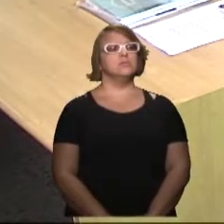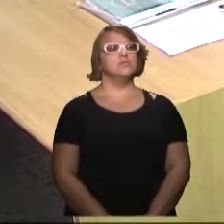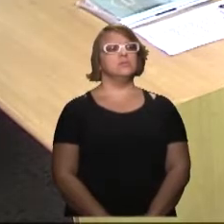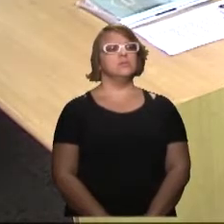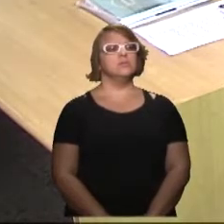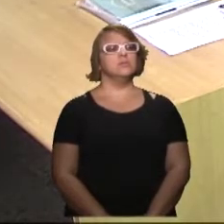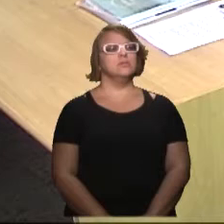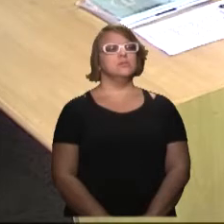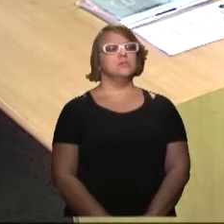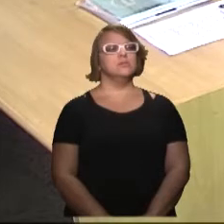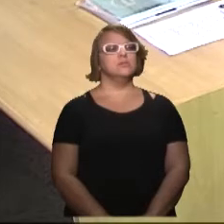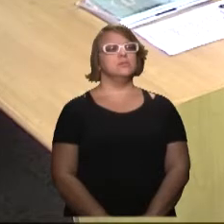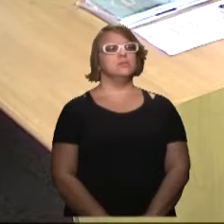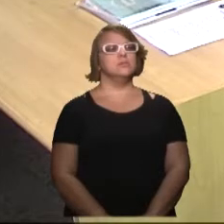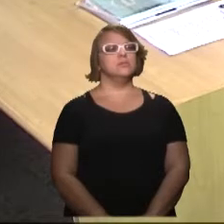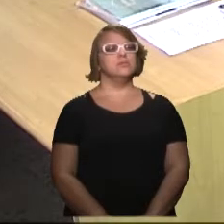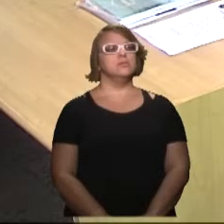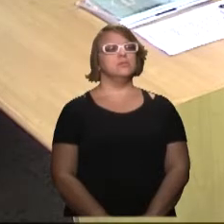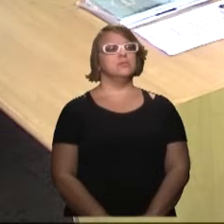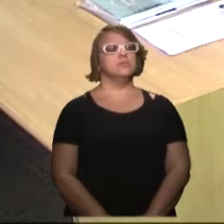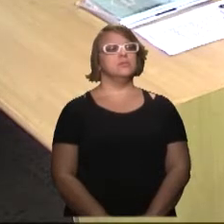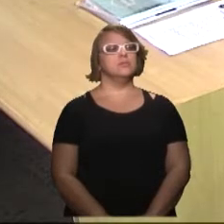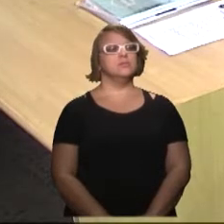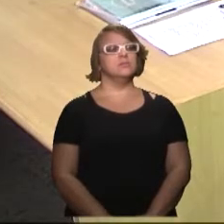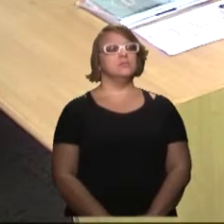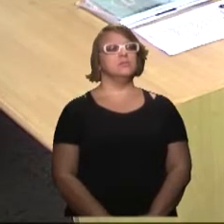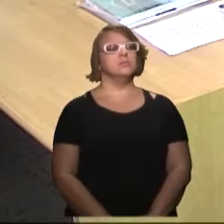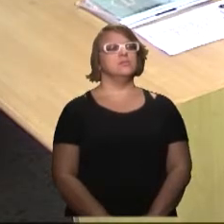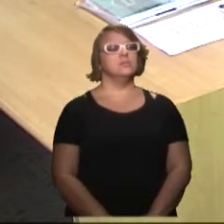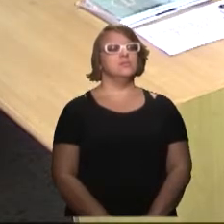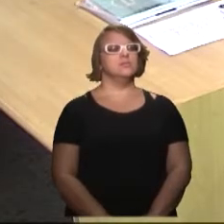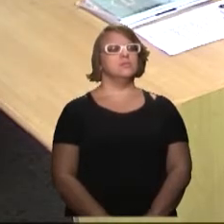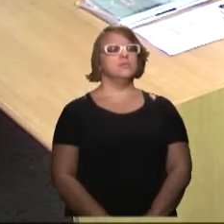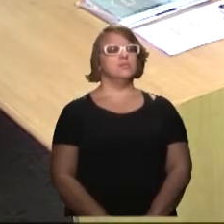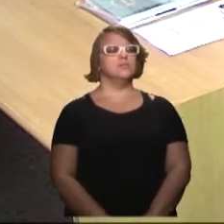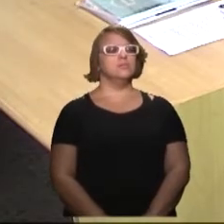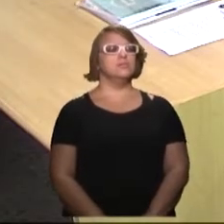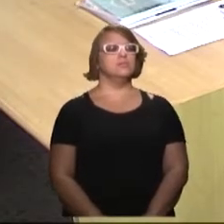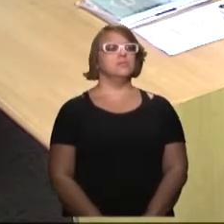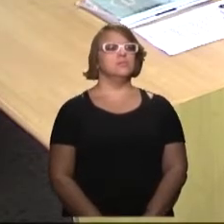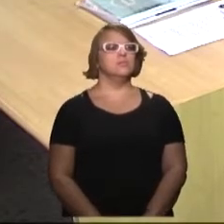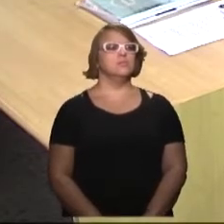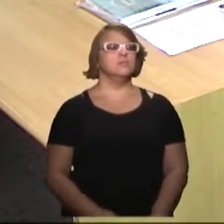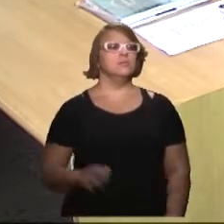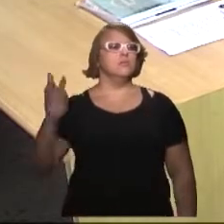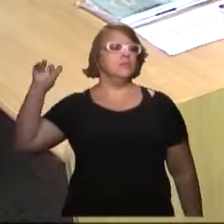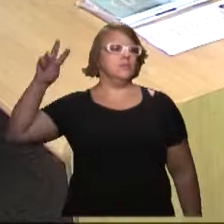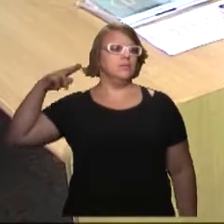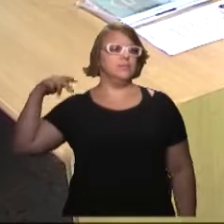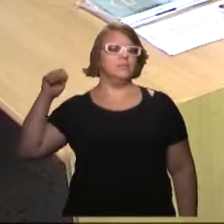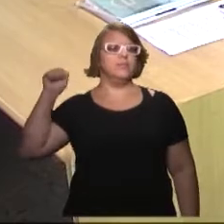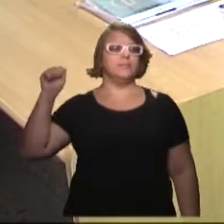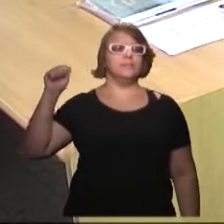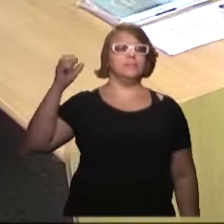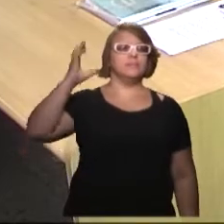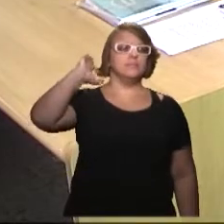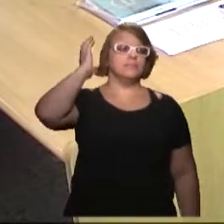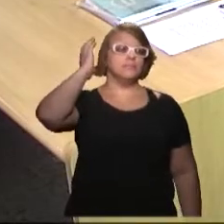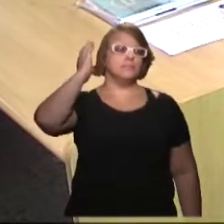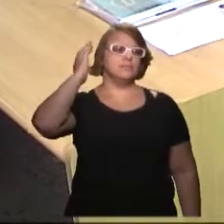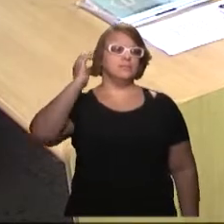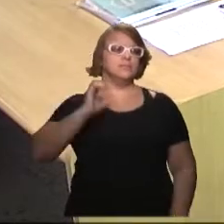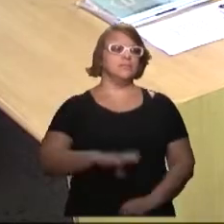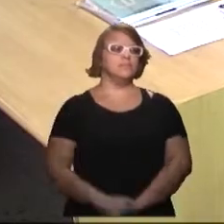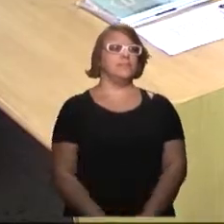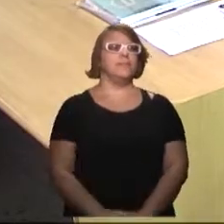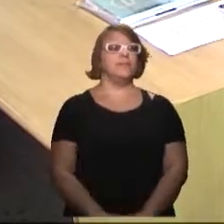tração. Mais alguém? Mais alguém? Nem mais é o vereador, né? Vereador Alexandre Vilela, então, o primeiro vereador. Desculpa